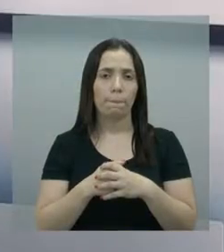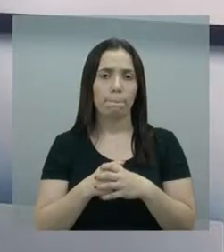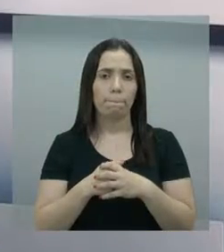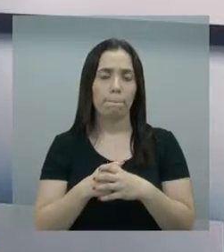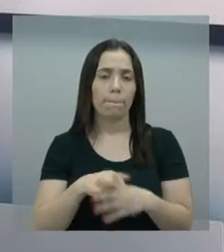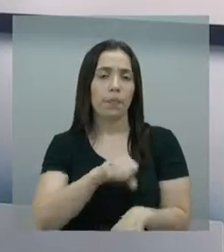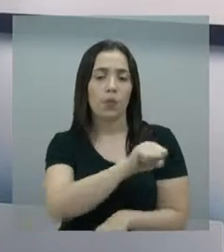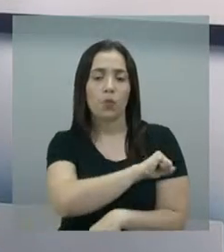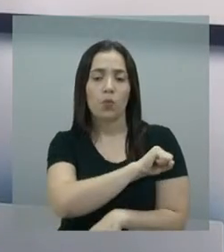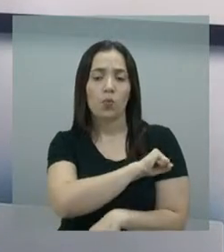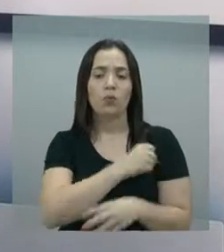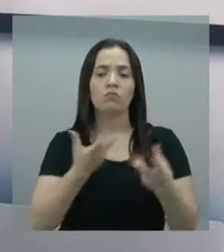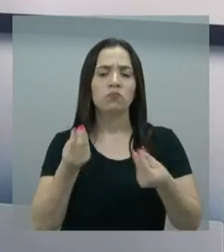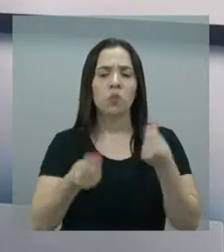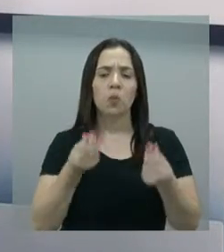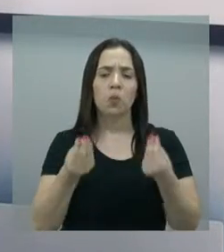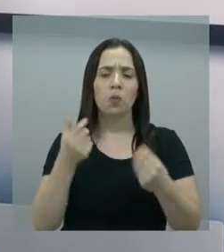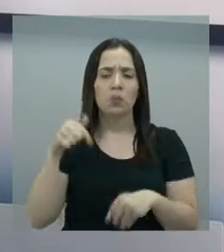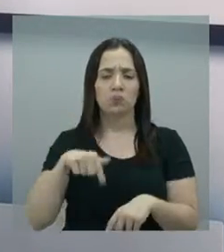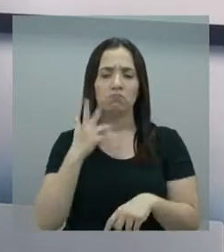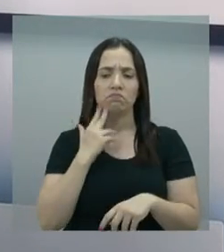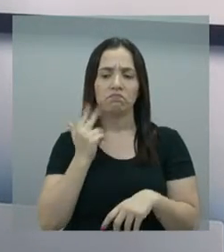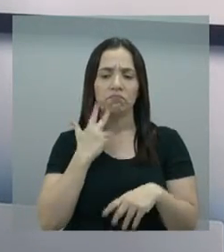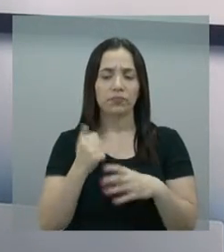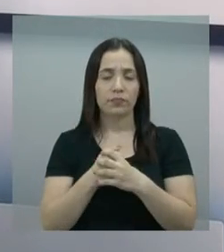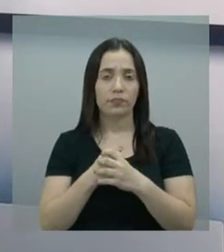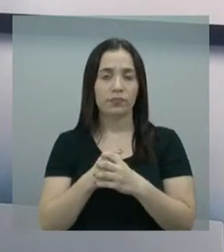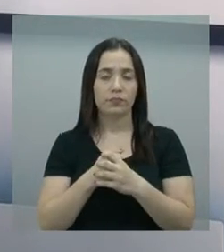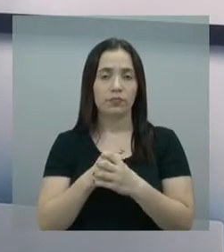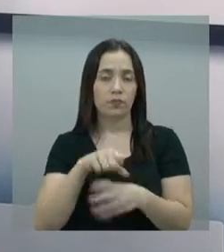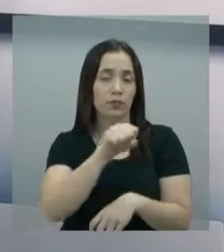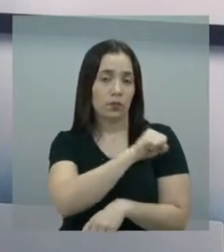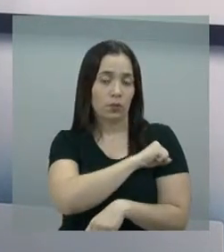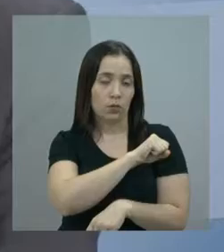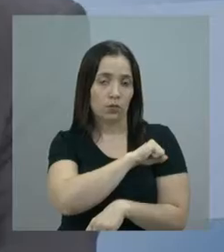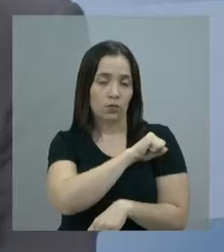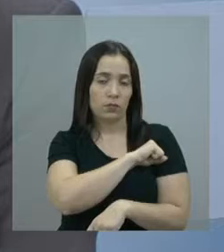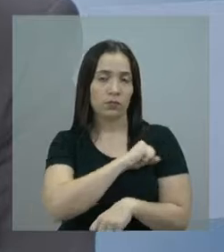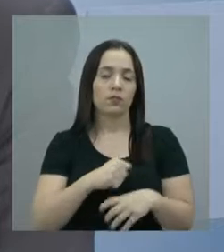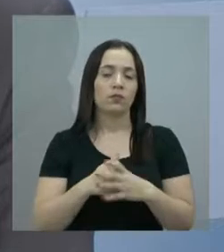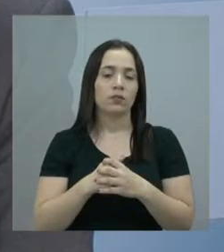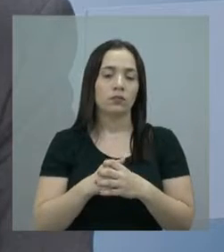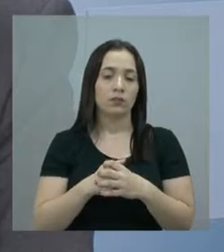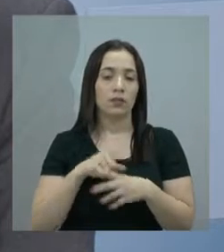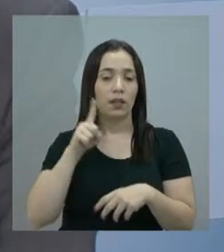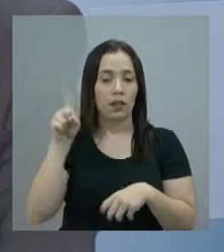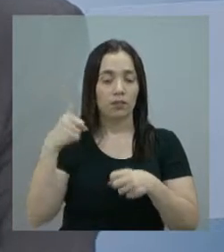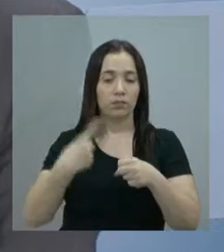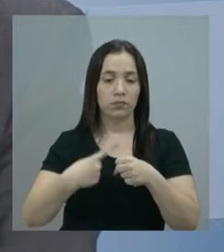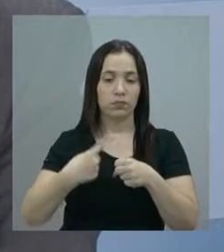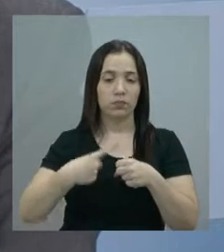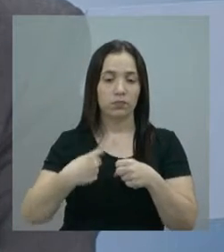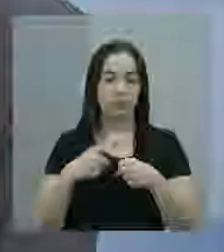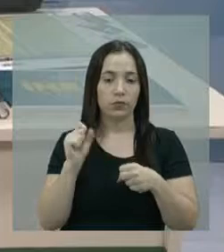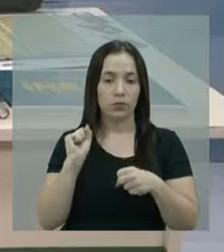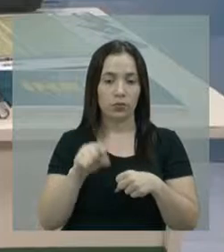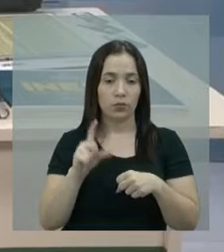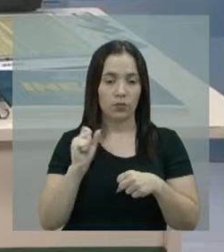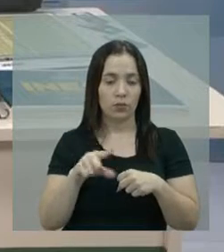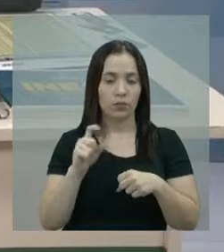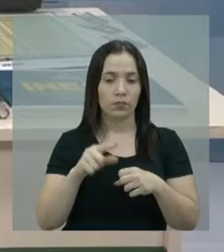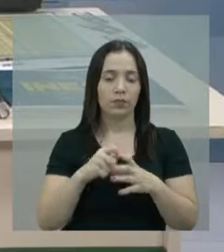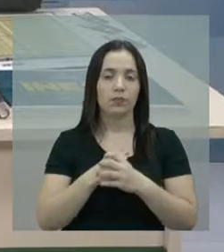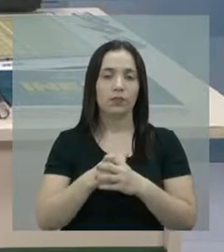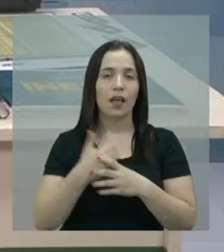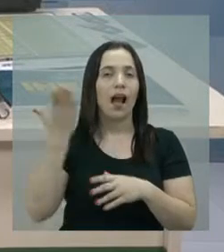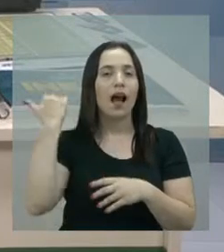Na oitava série, como é que está isso aí? A oitava série, a onda sobralense... Já seria o ginásio aí, né? Já